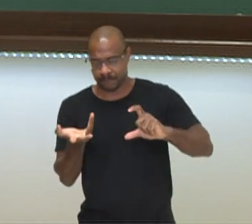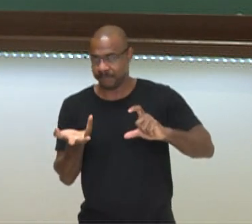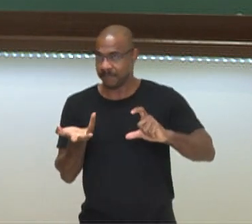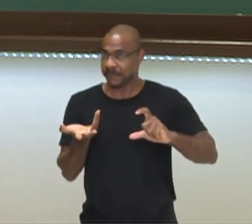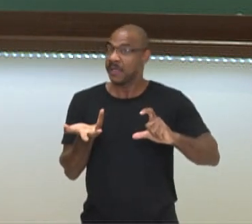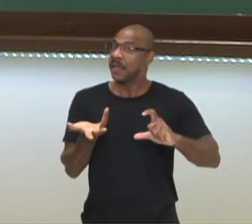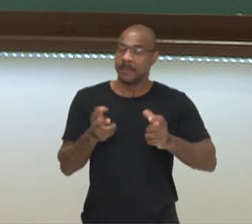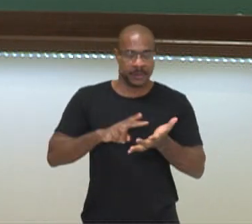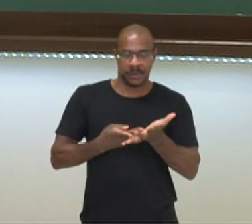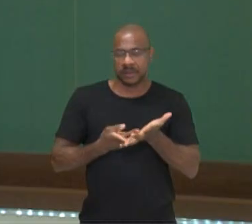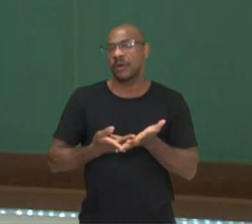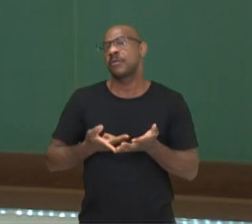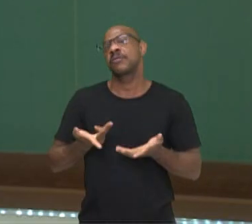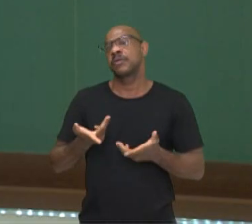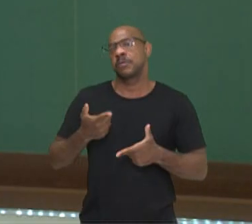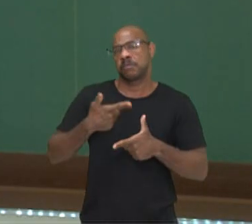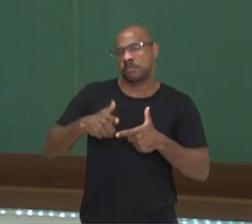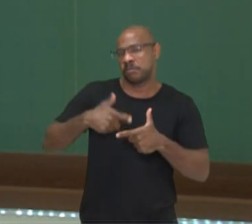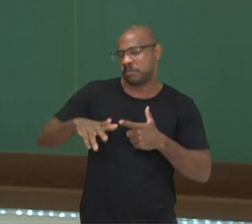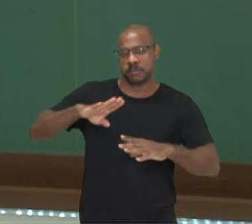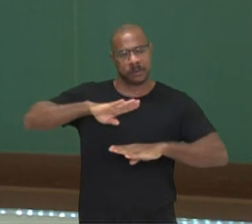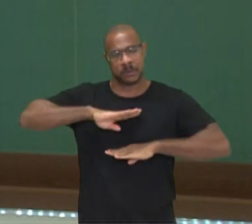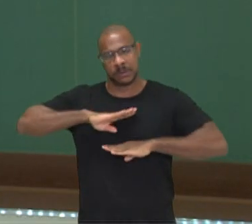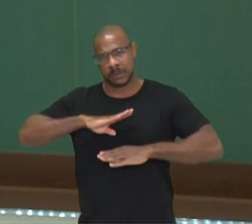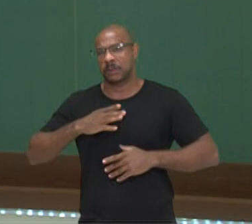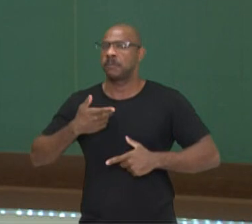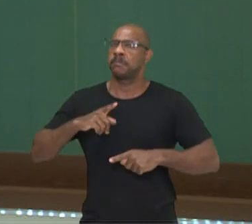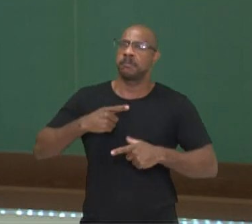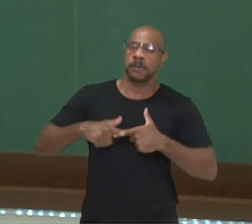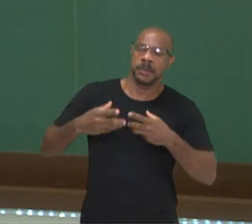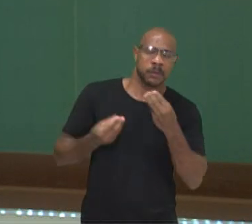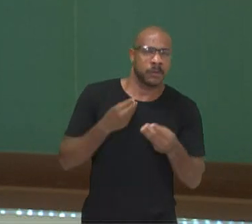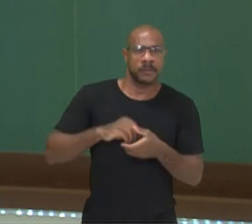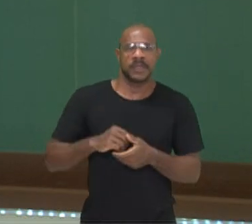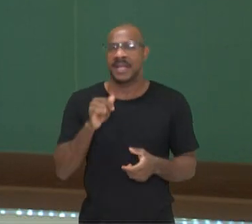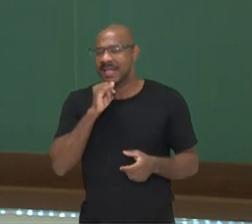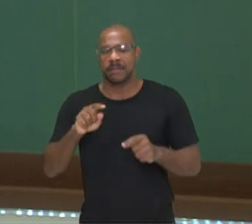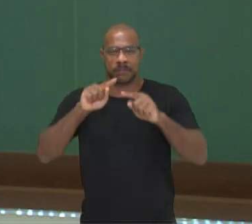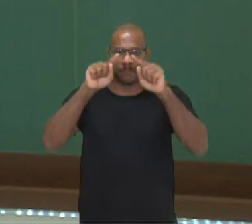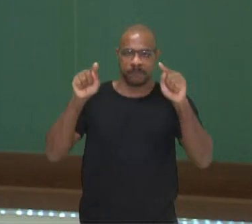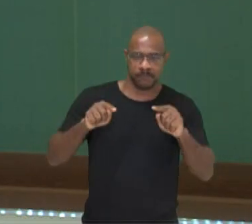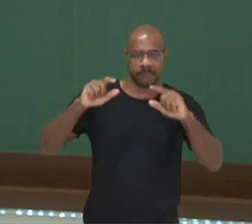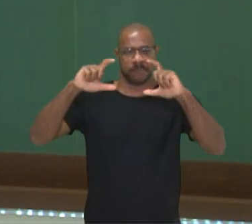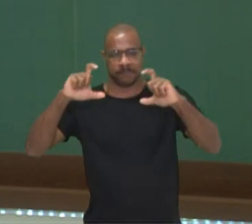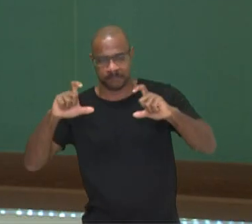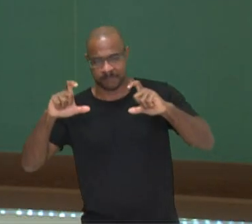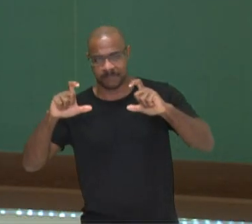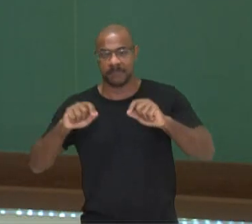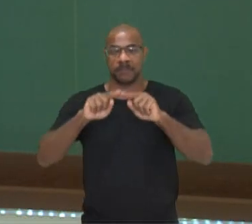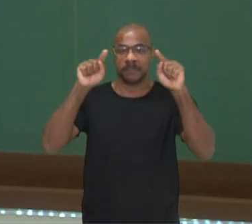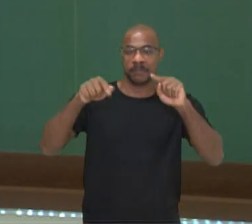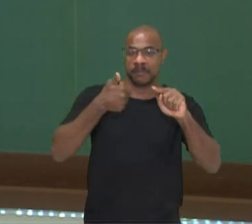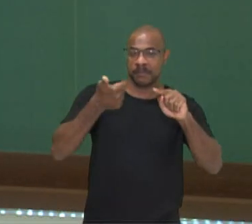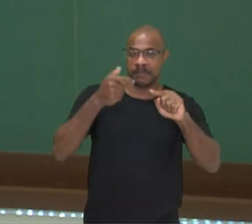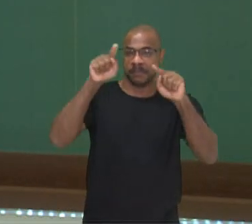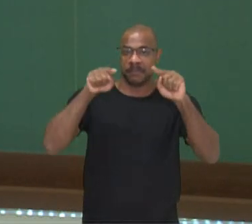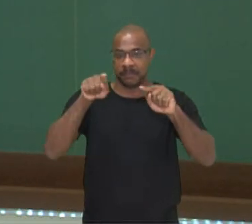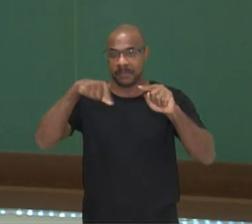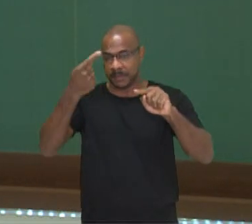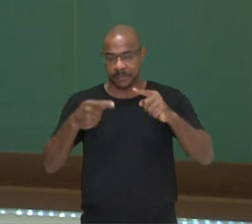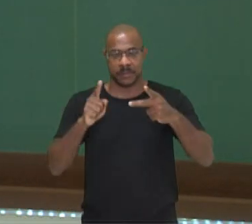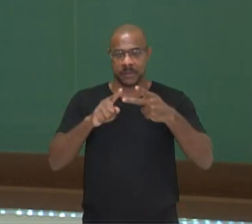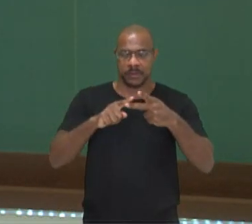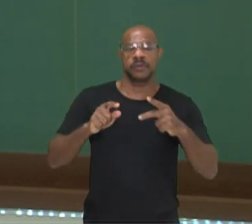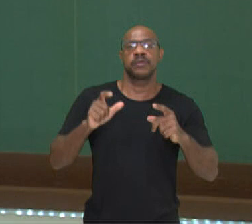situação problema, que se tiver sinais de associação como parênteses e colchetes, eu resolvo primeiro o parênteses, depois o